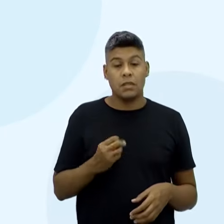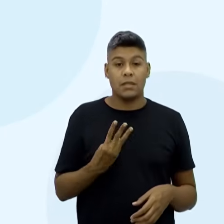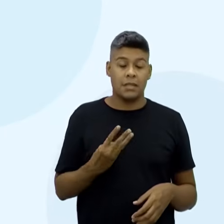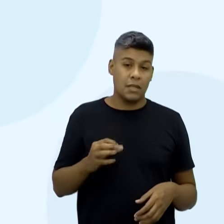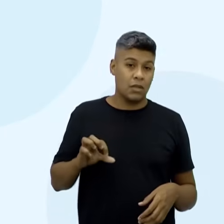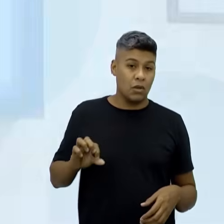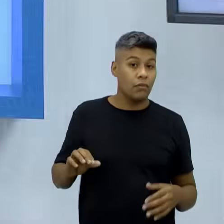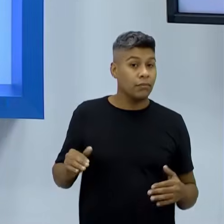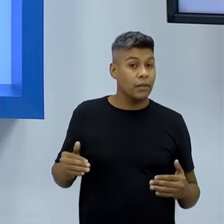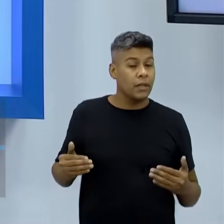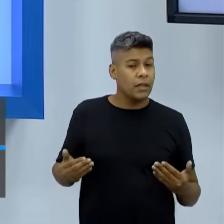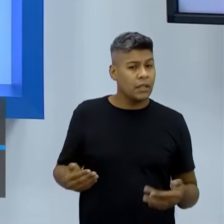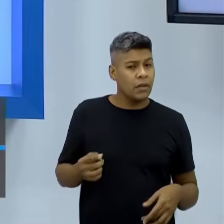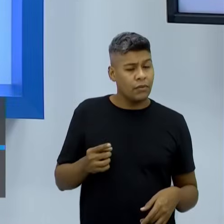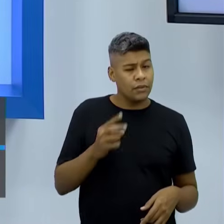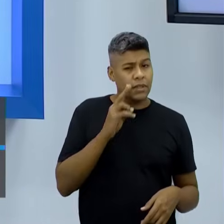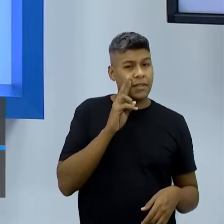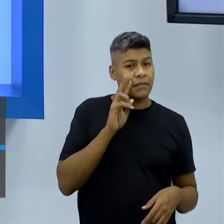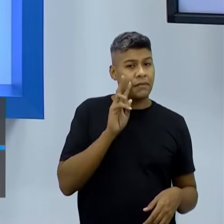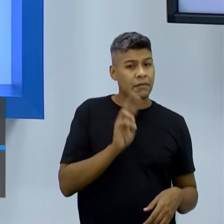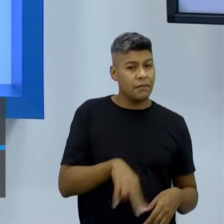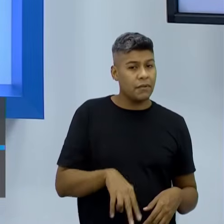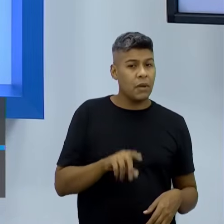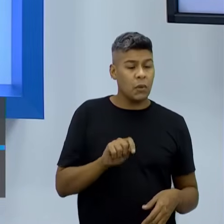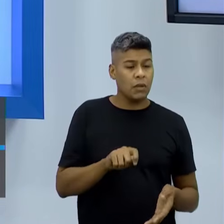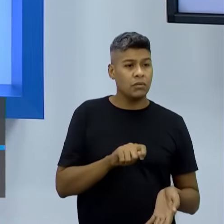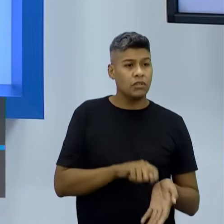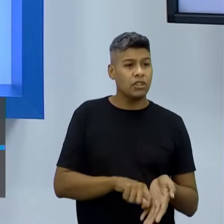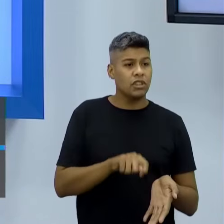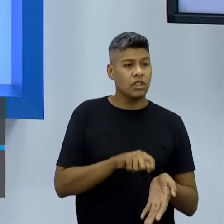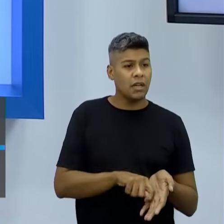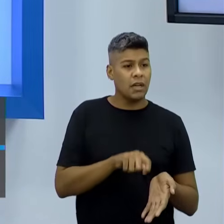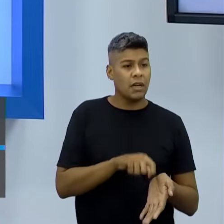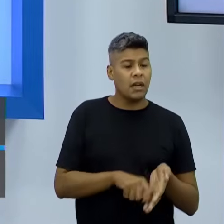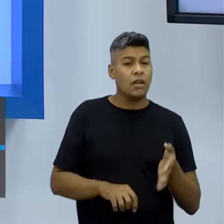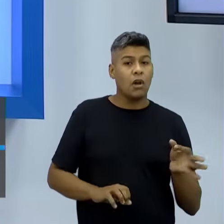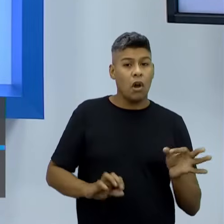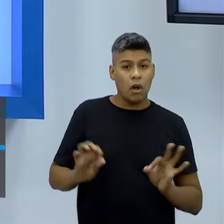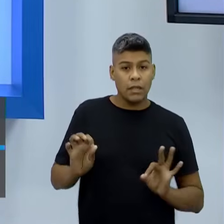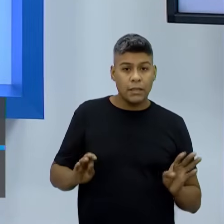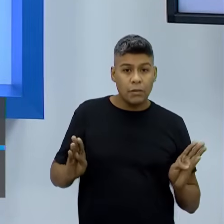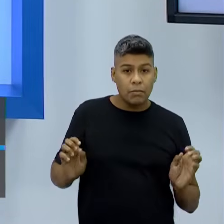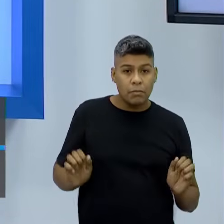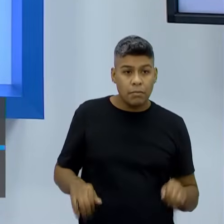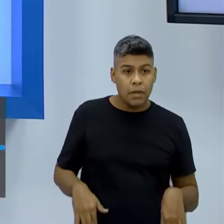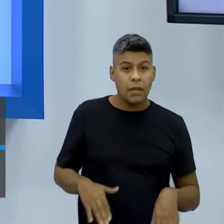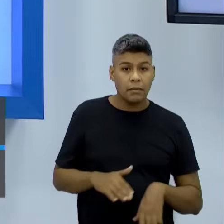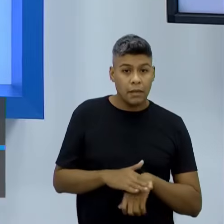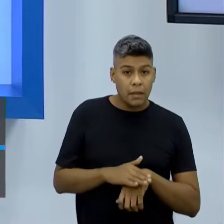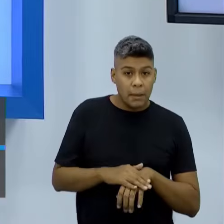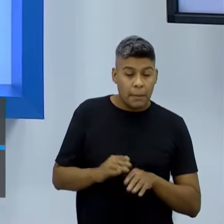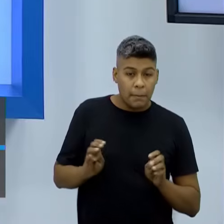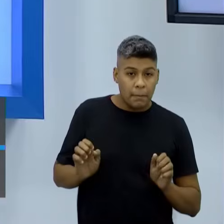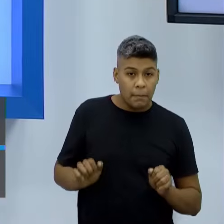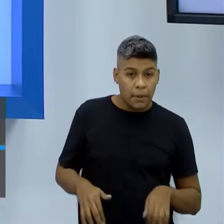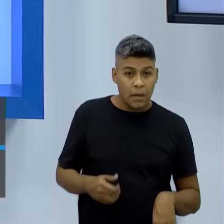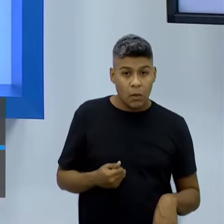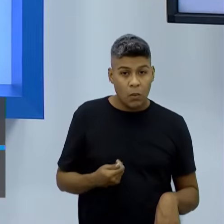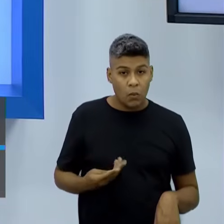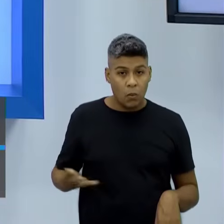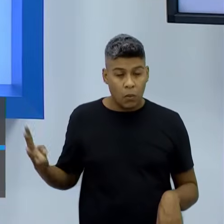1839. Então, para vocês verem, né, que um diário de bordo bem organizado, bem feito, com um grande número